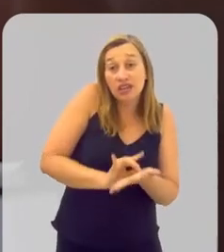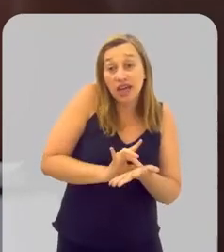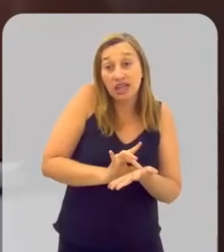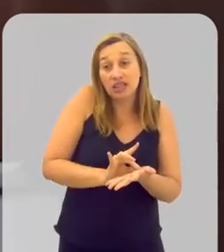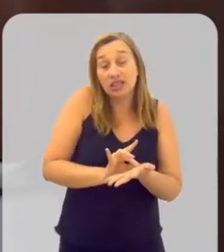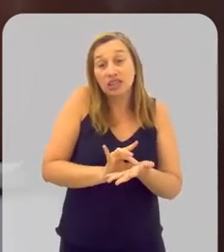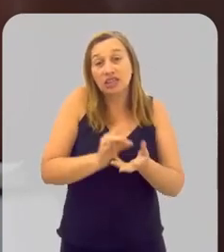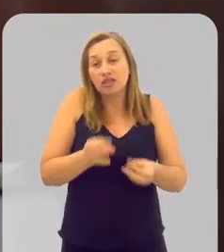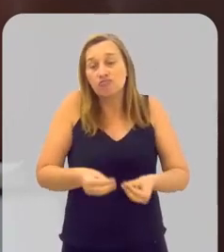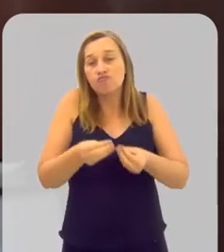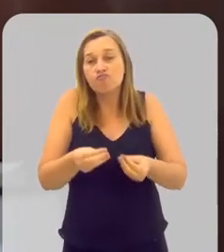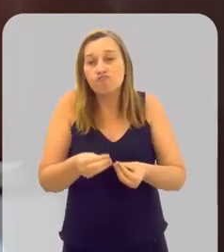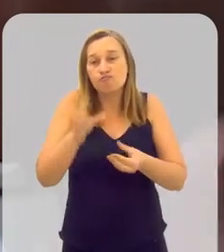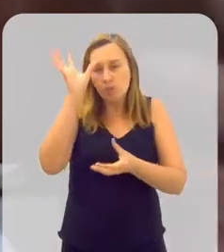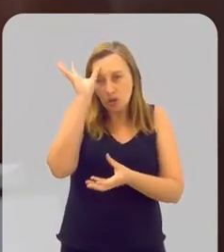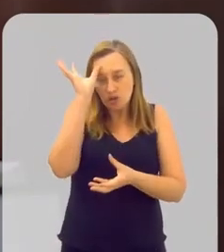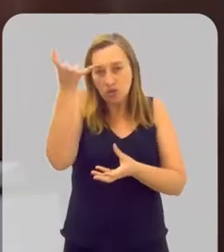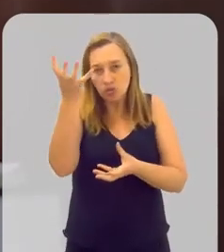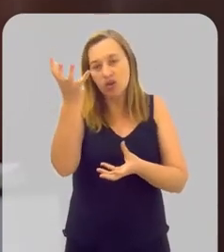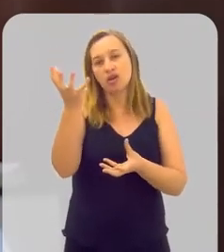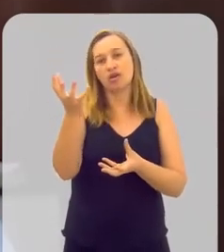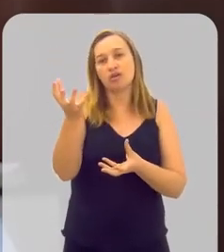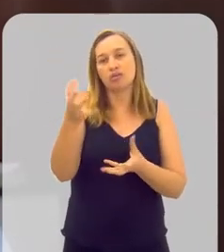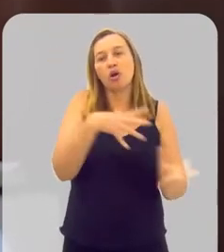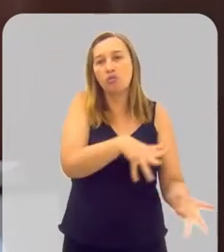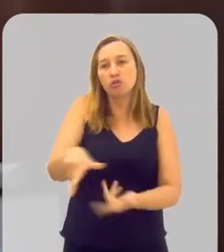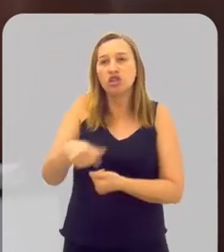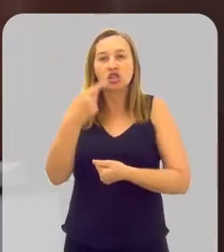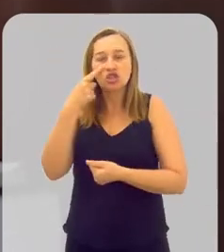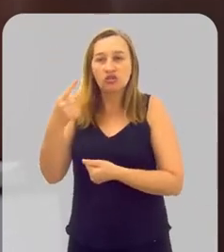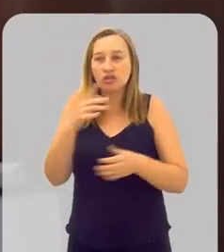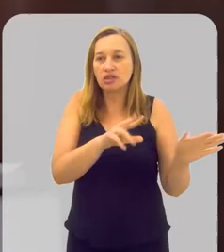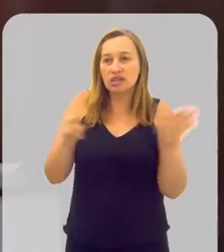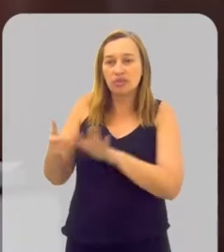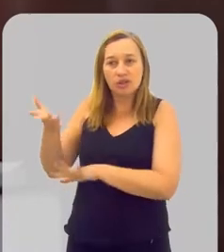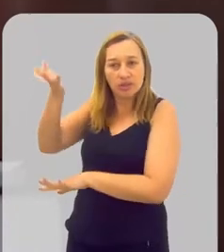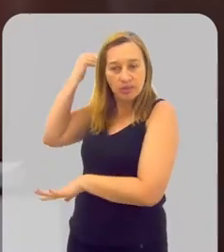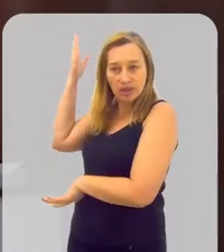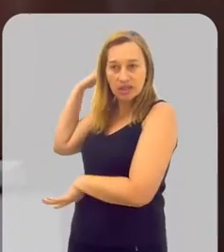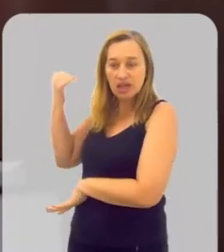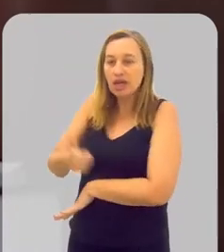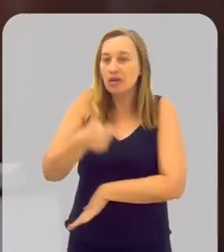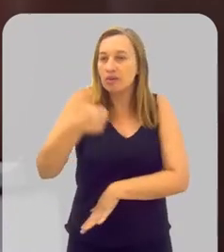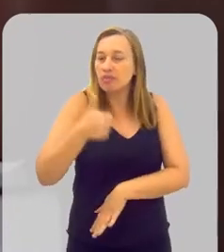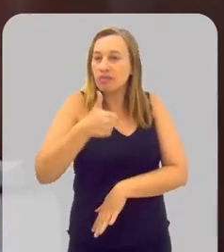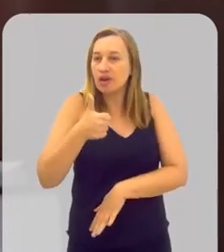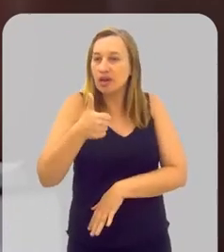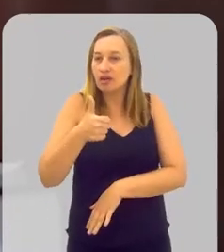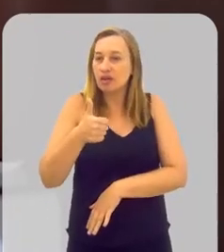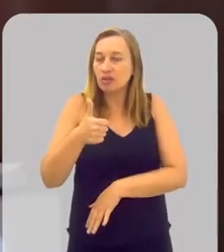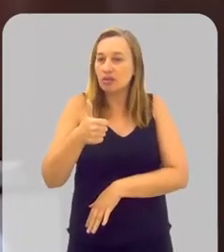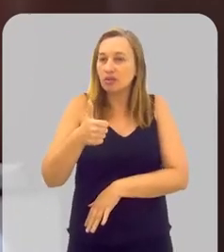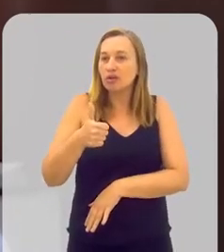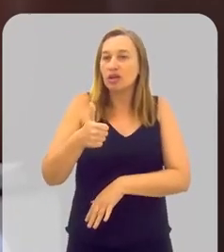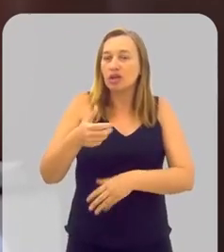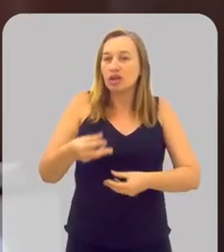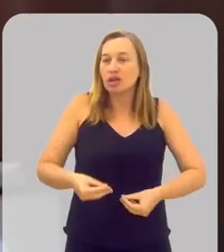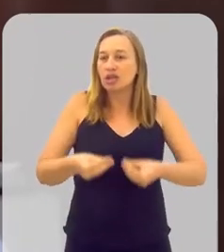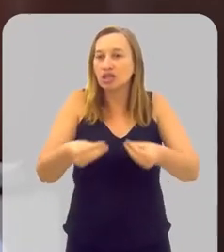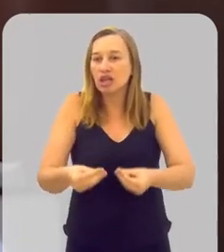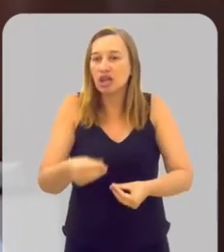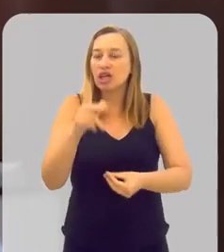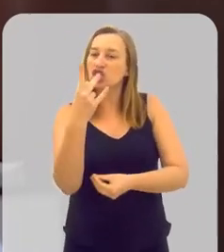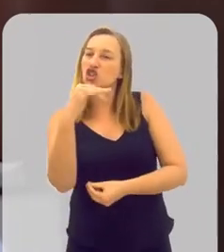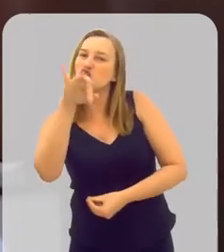estar falando, na verdade, de entregar uma solução para o mundo, né? A gente viu na semana passada uma notícia de uma primeira carga de entrega